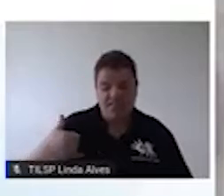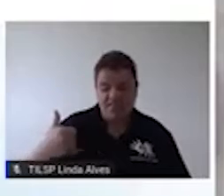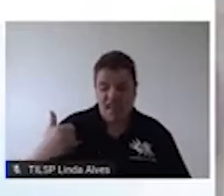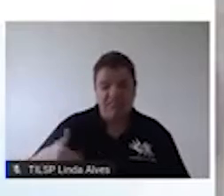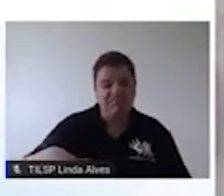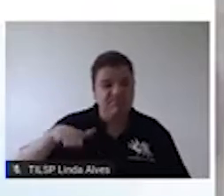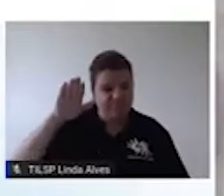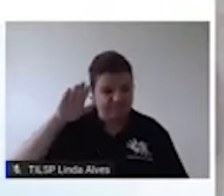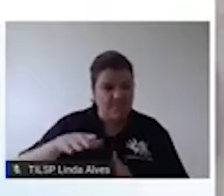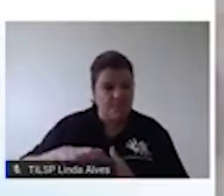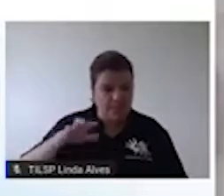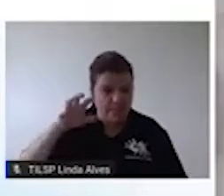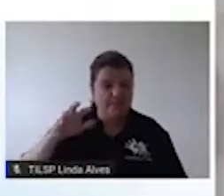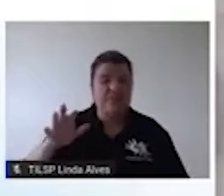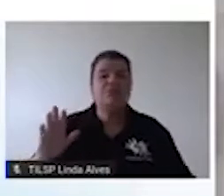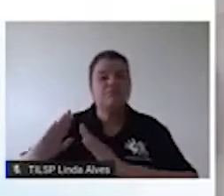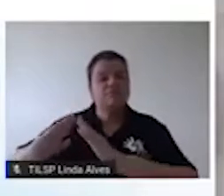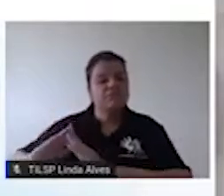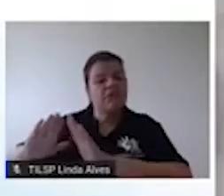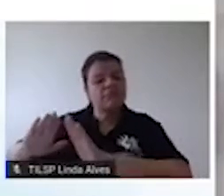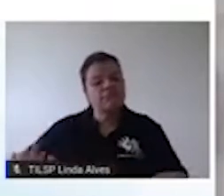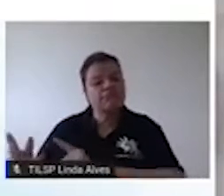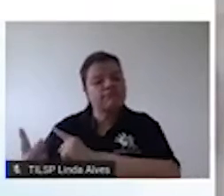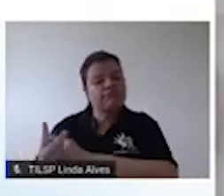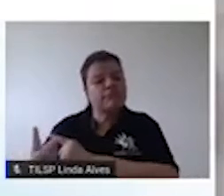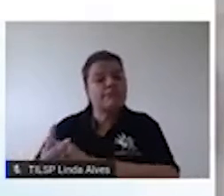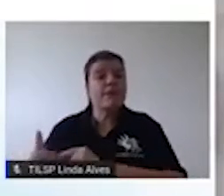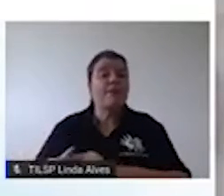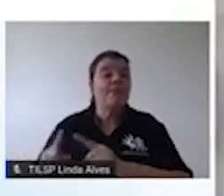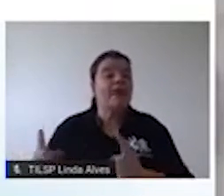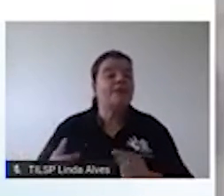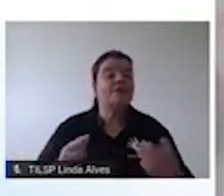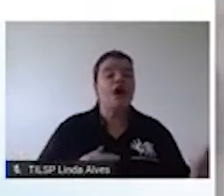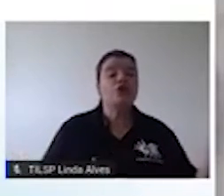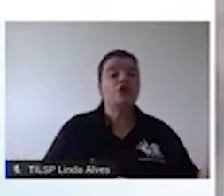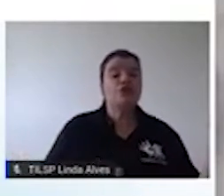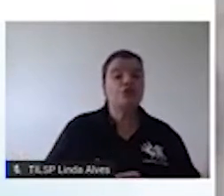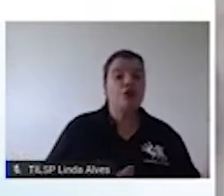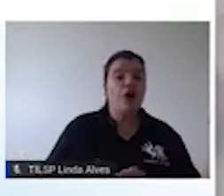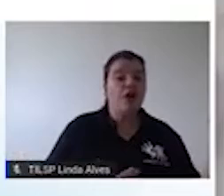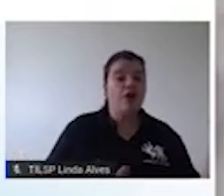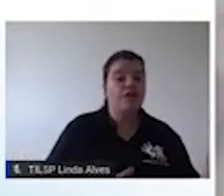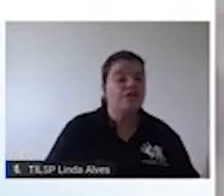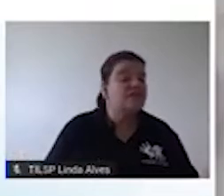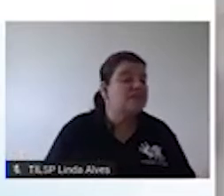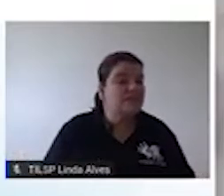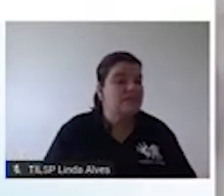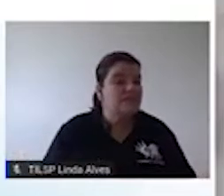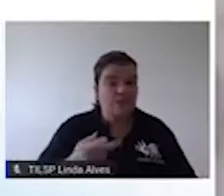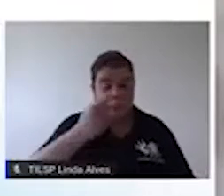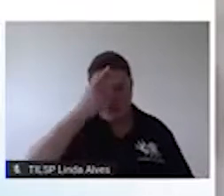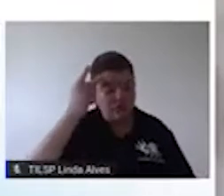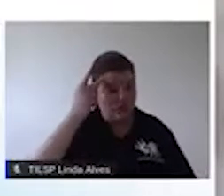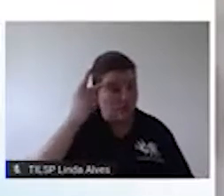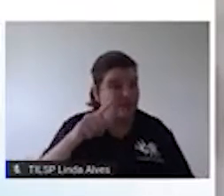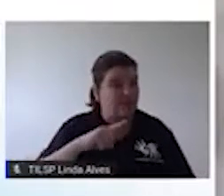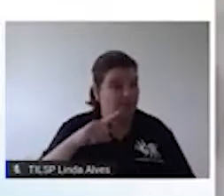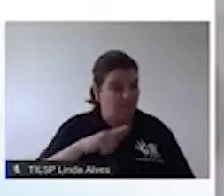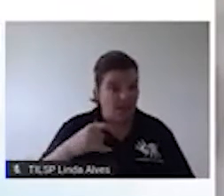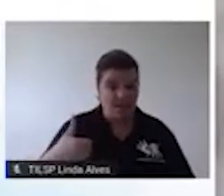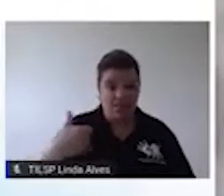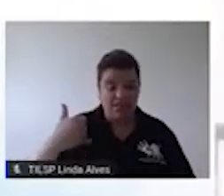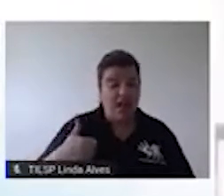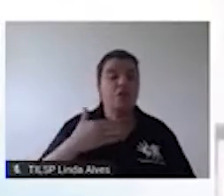Ok, não é? Mas isso está fazendo com que a idade média das pessoas que estão ficando doentes, inclusive que